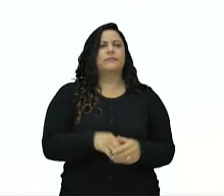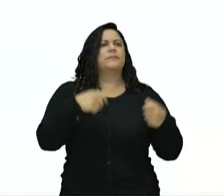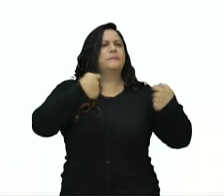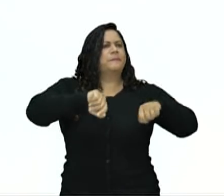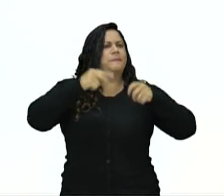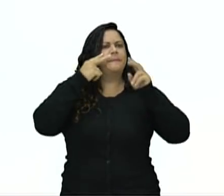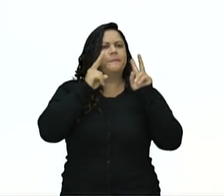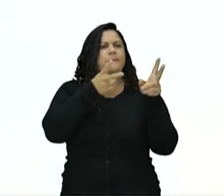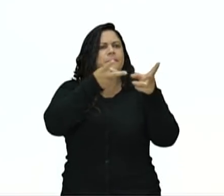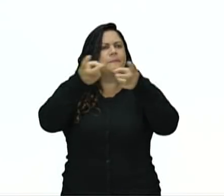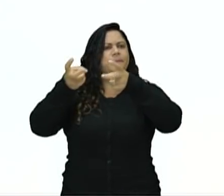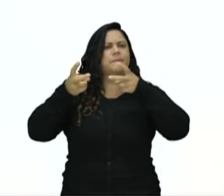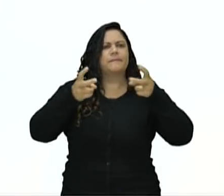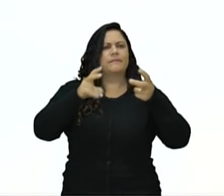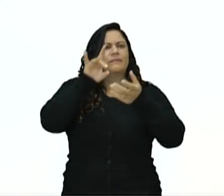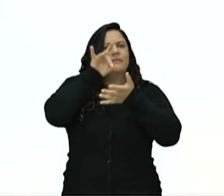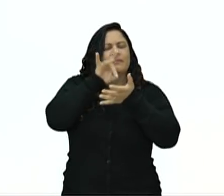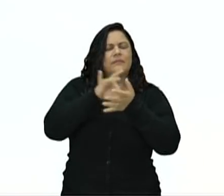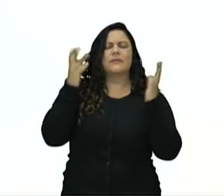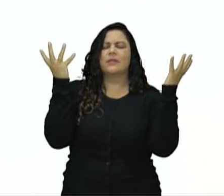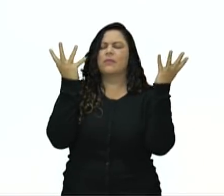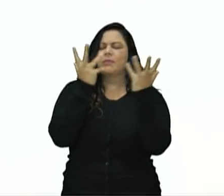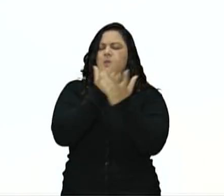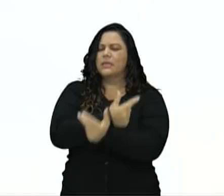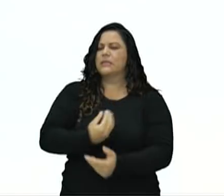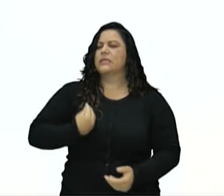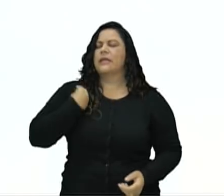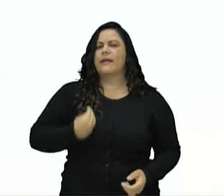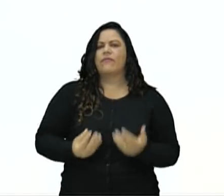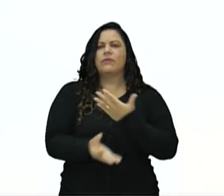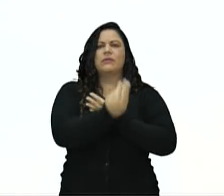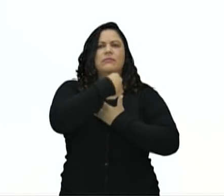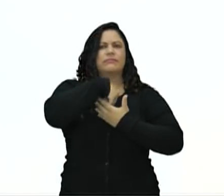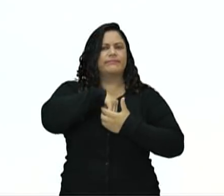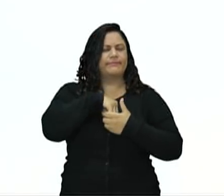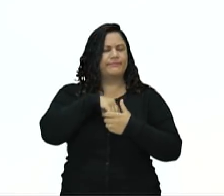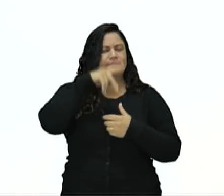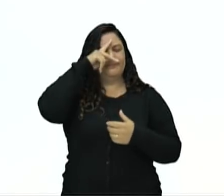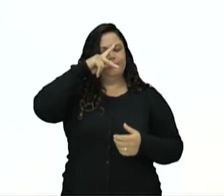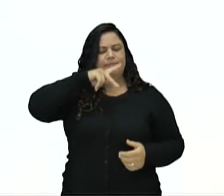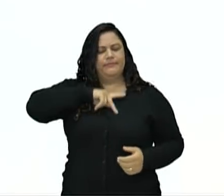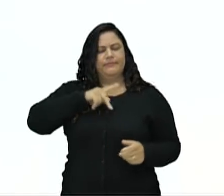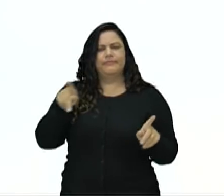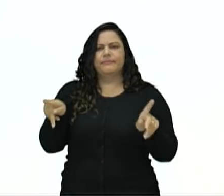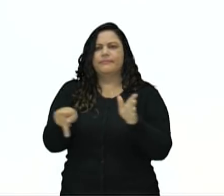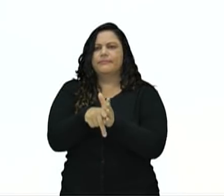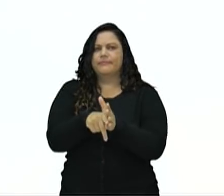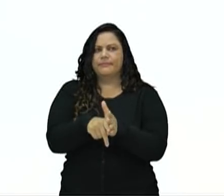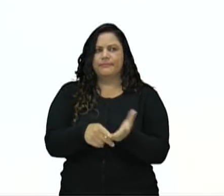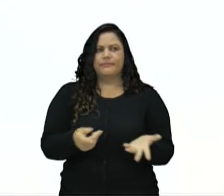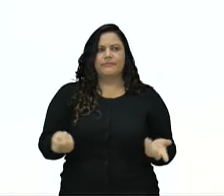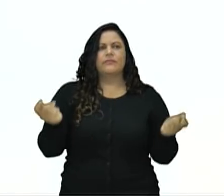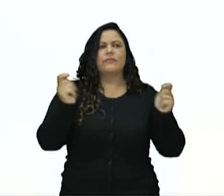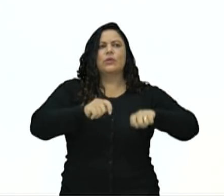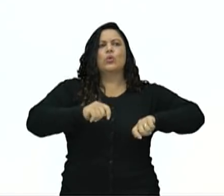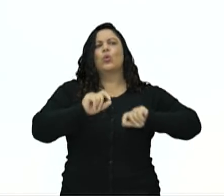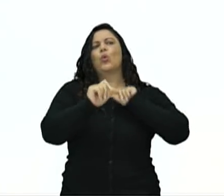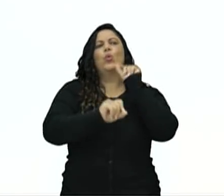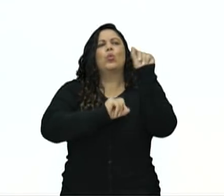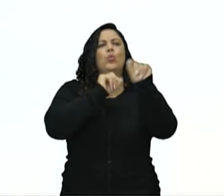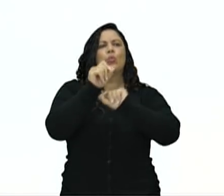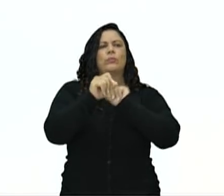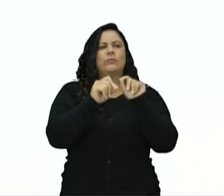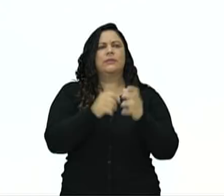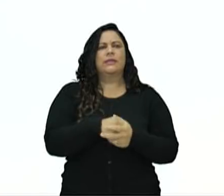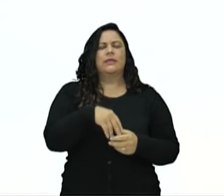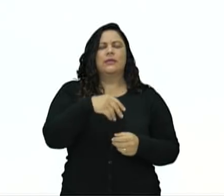da vida e ela está em você. O pronome pessoal, ela, promove a coesão textual, pois cumpre uma